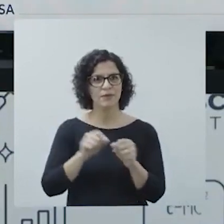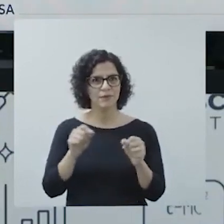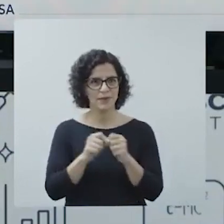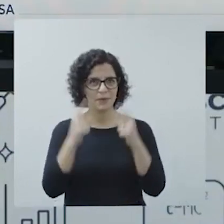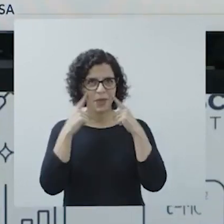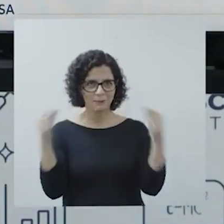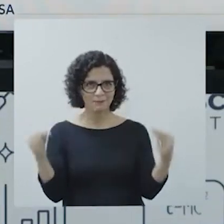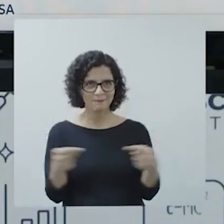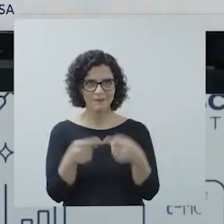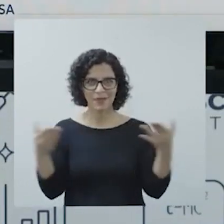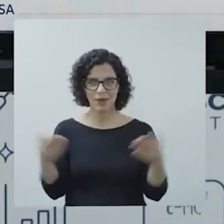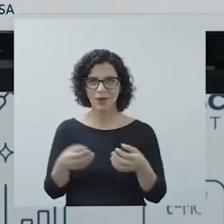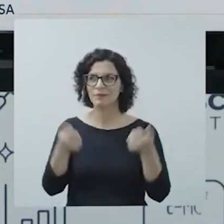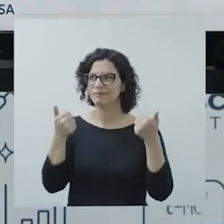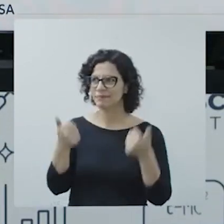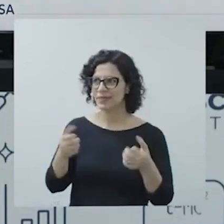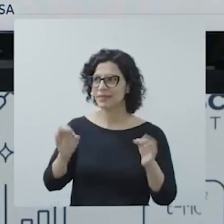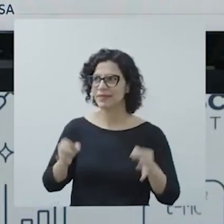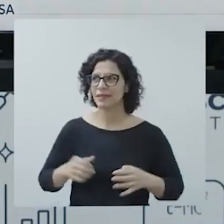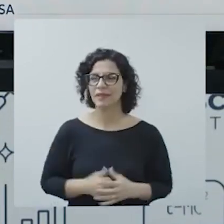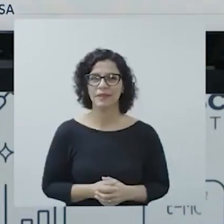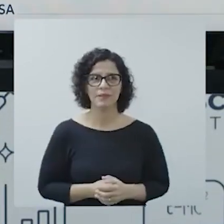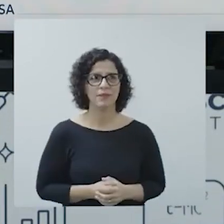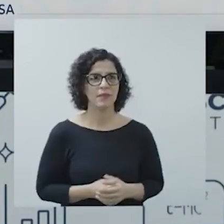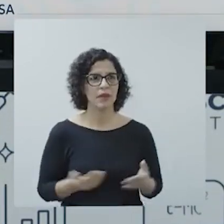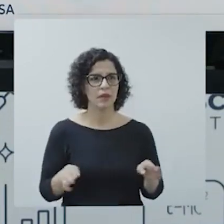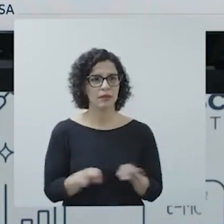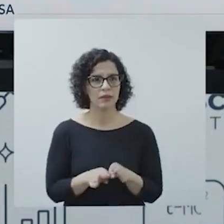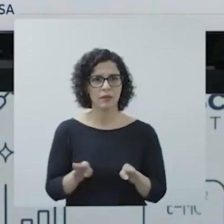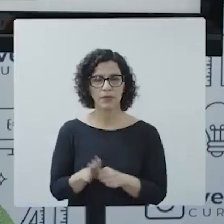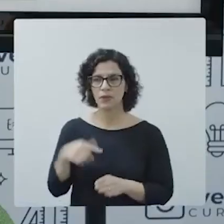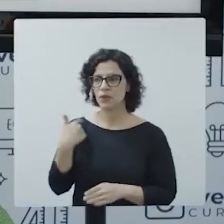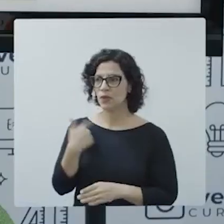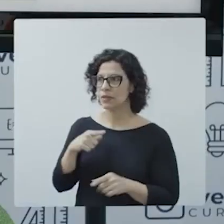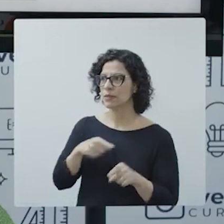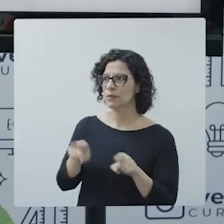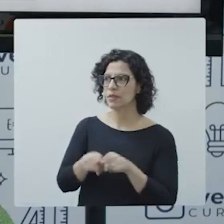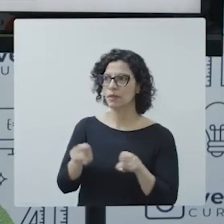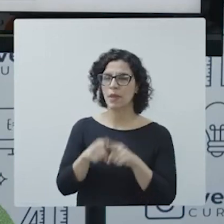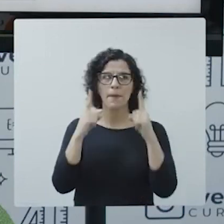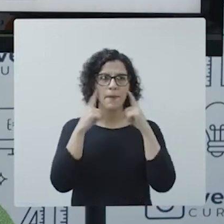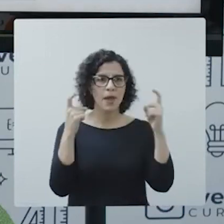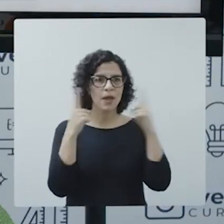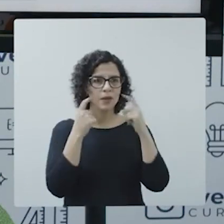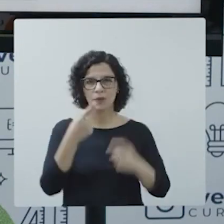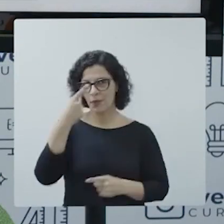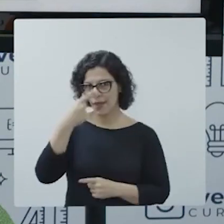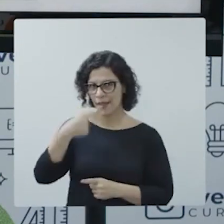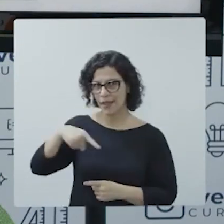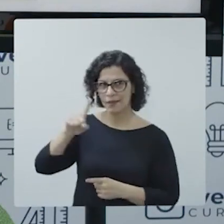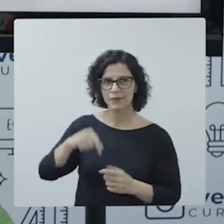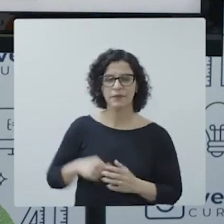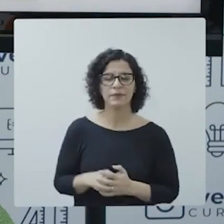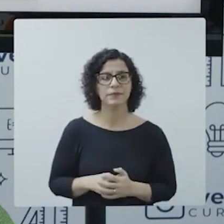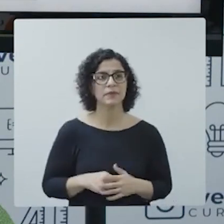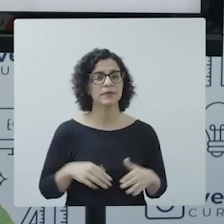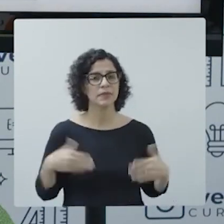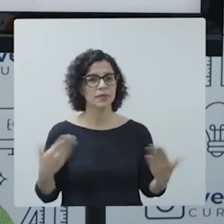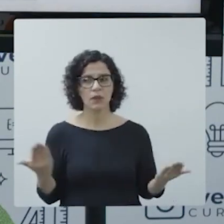O som do elefante. Muito bem. Aqui nós temos o som do elefante.